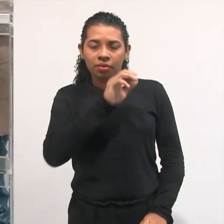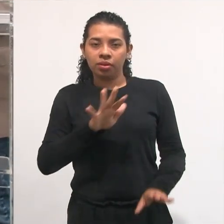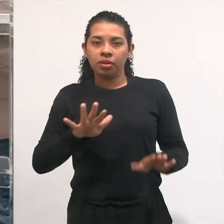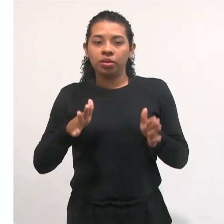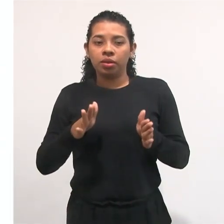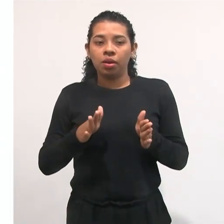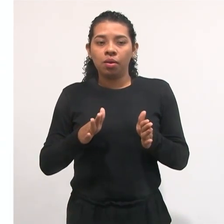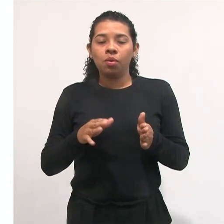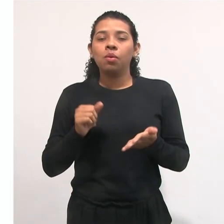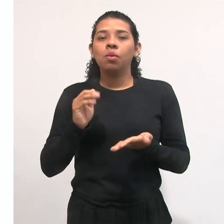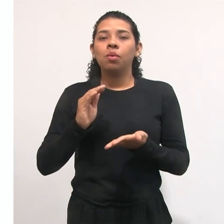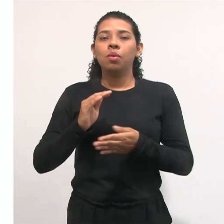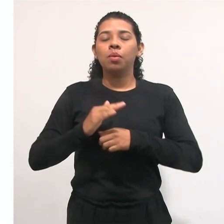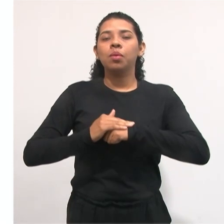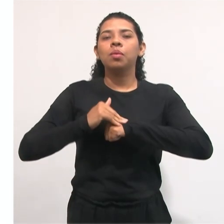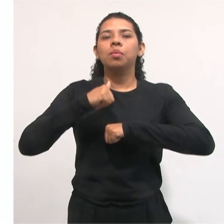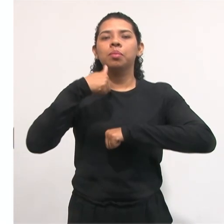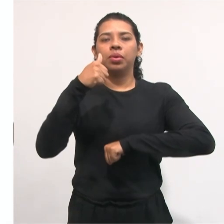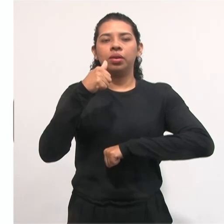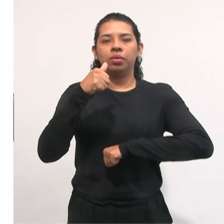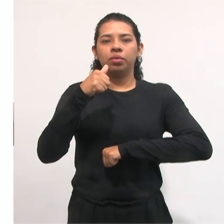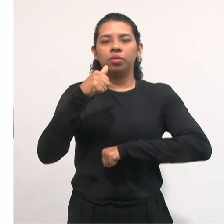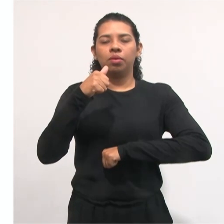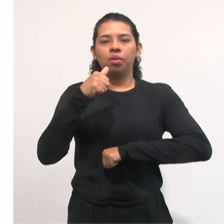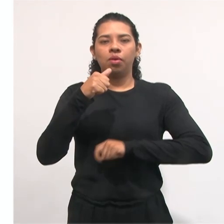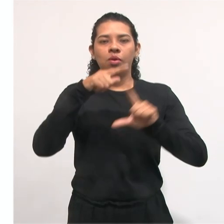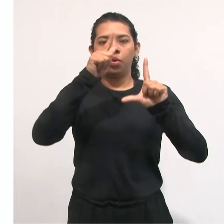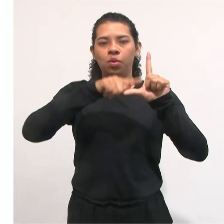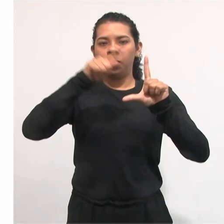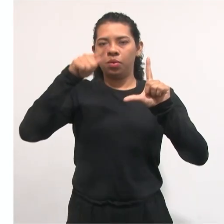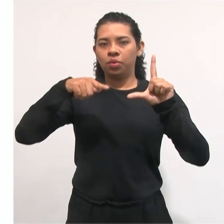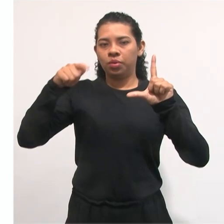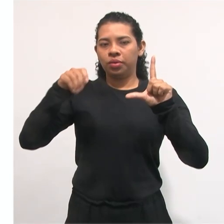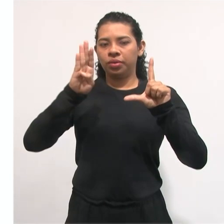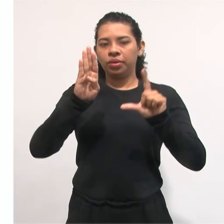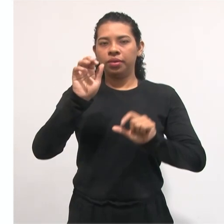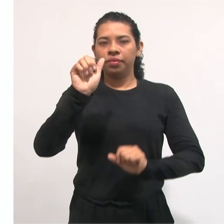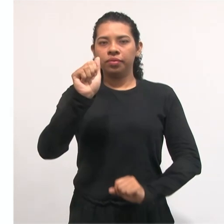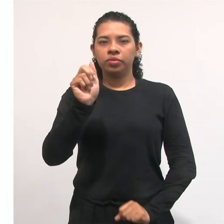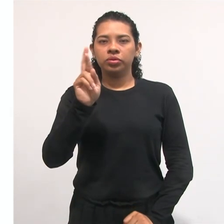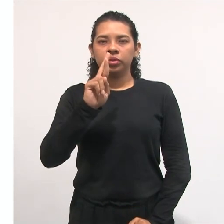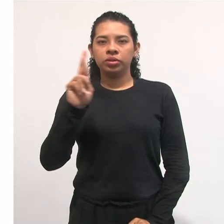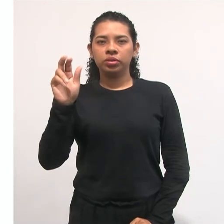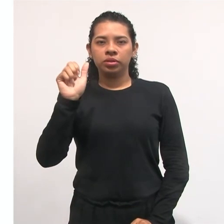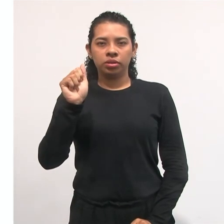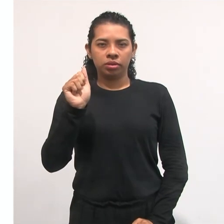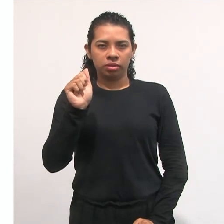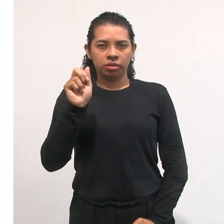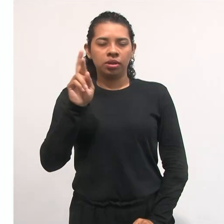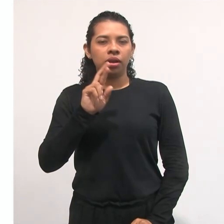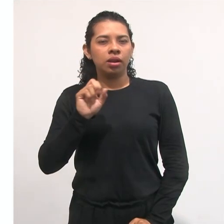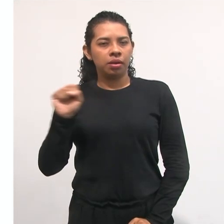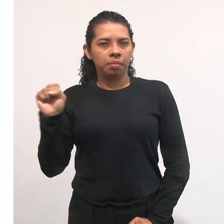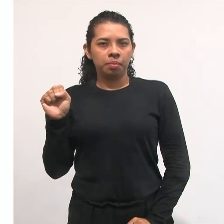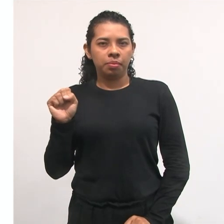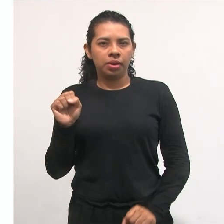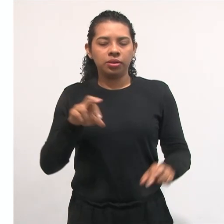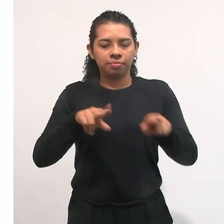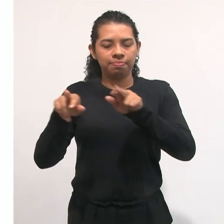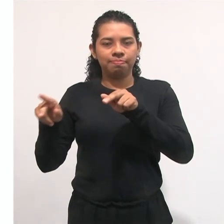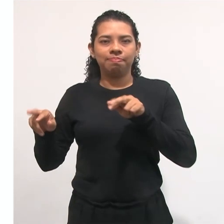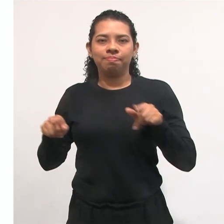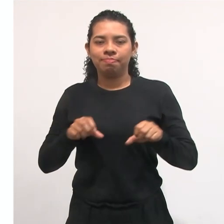bairros, aí talvez a coluna fica muito difícil, muito ruim de interpretar e tal. Talvez o gráfico de bairros, de barras, fica